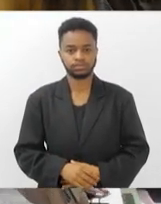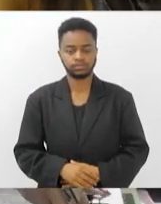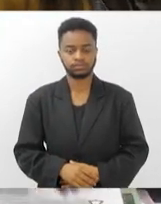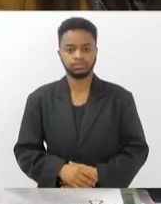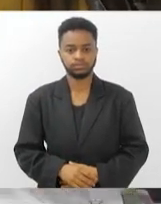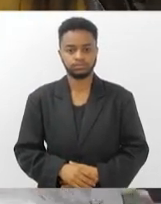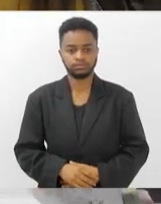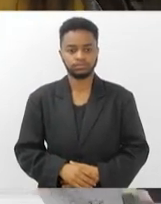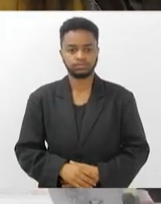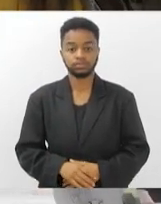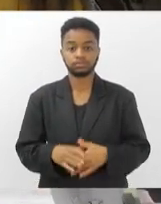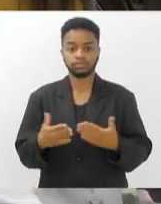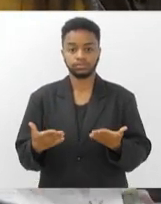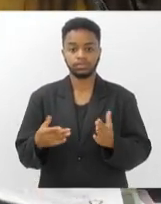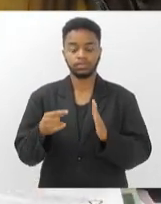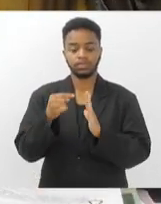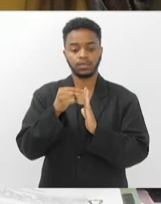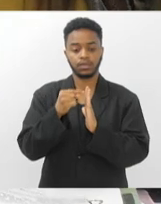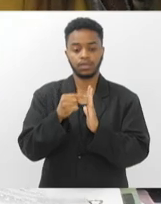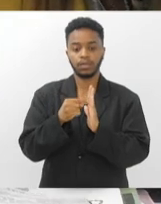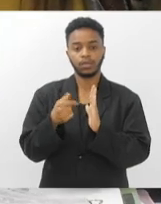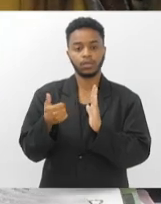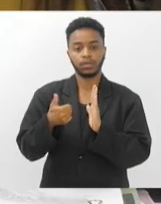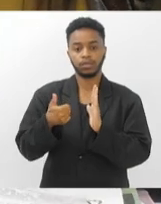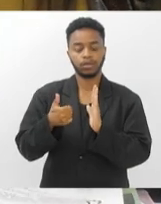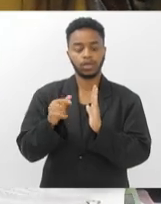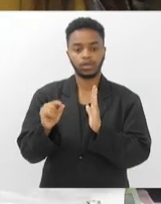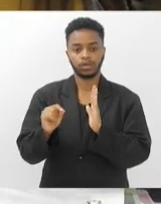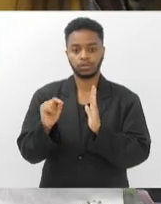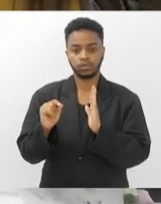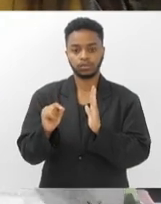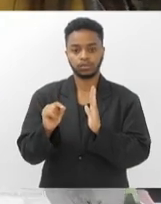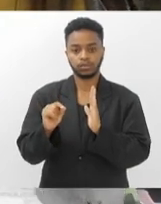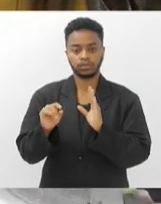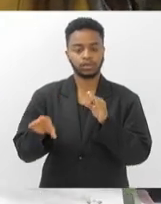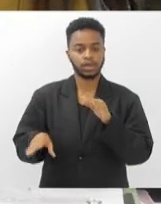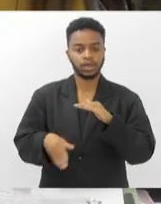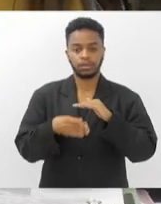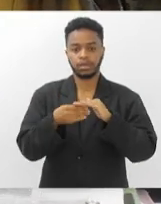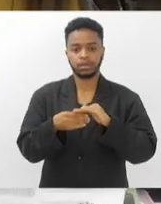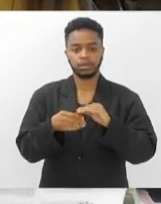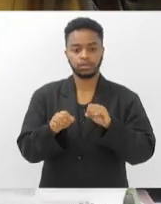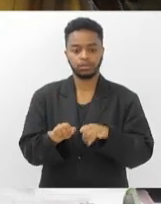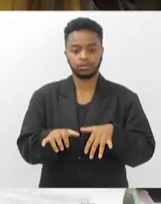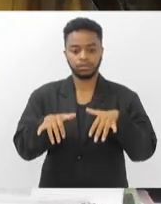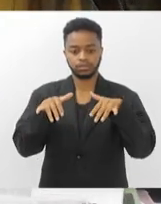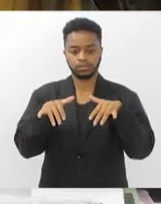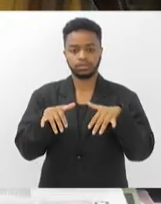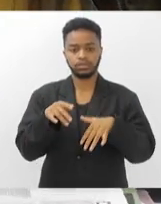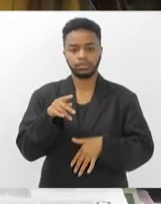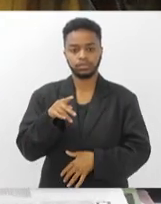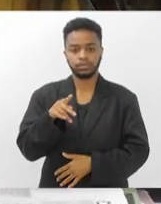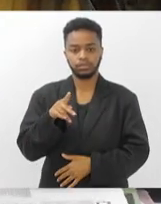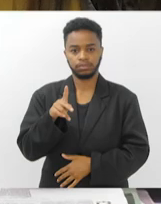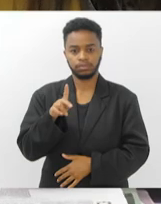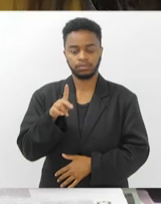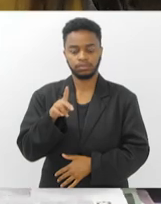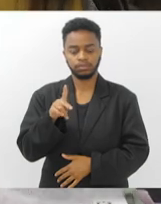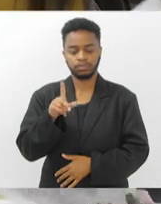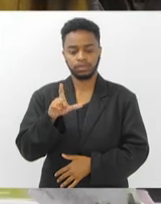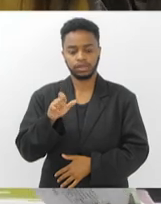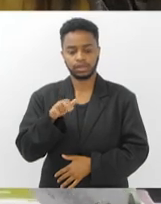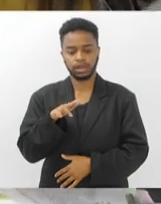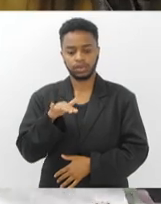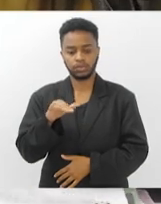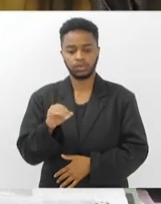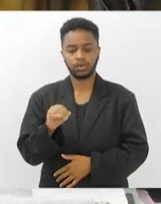Então, o item 1 da pauta são as emendas de plenário, começando em que, sob a relatoria do